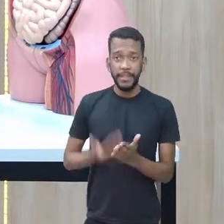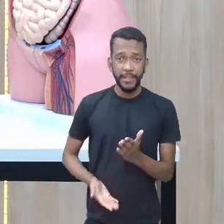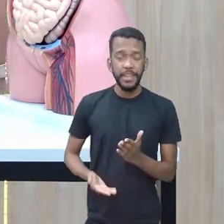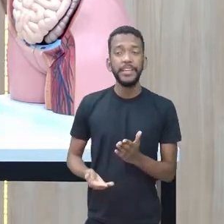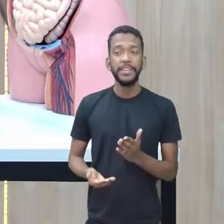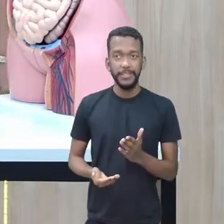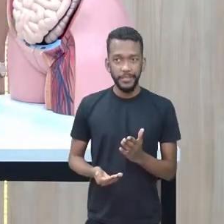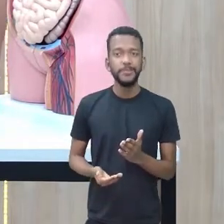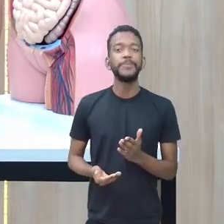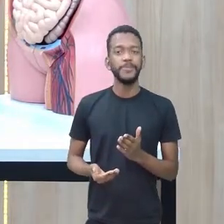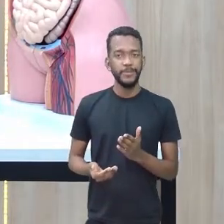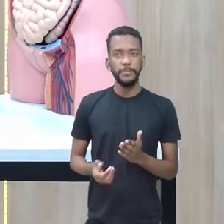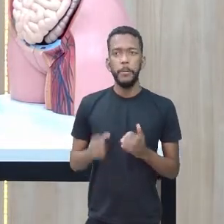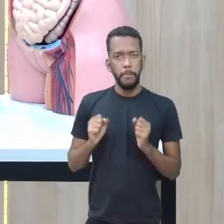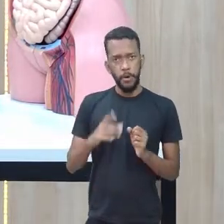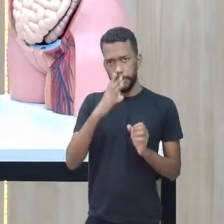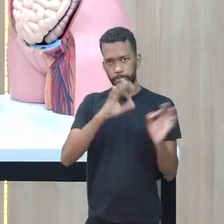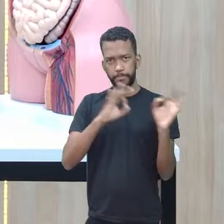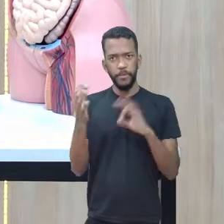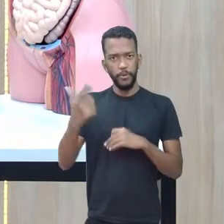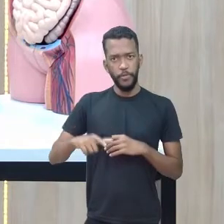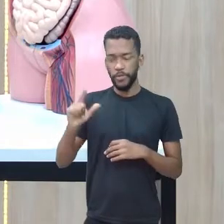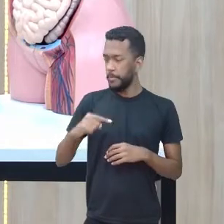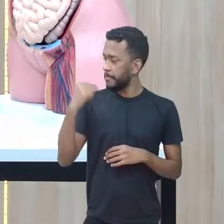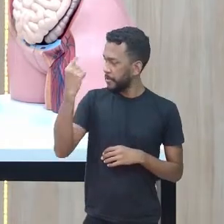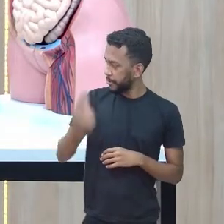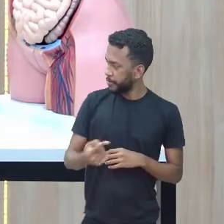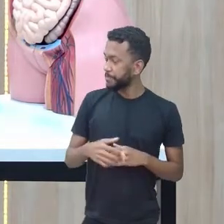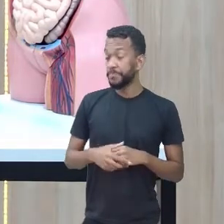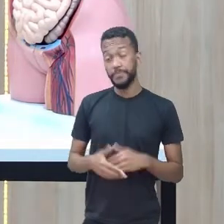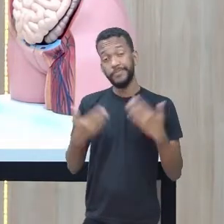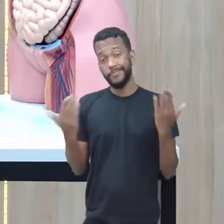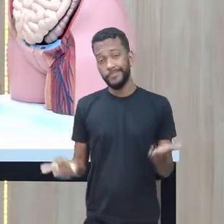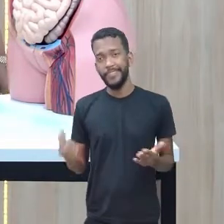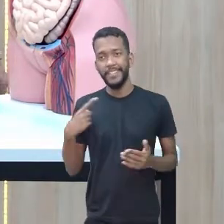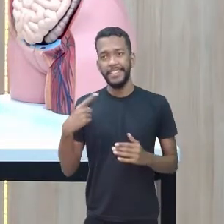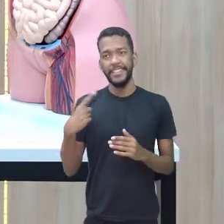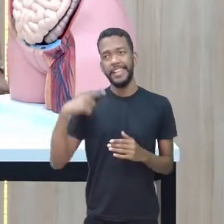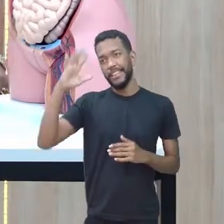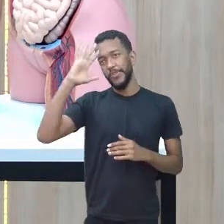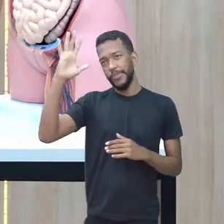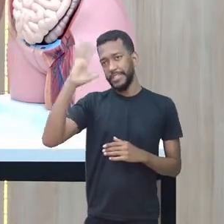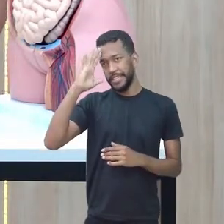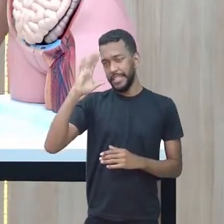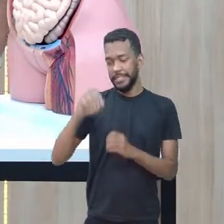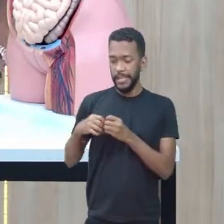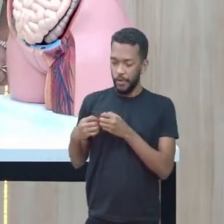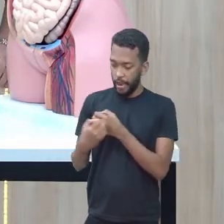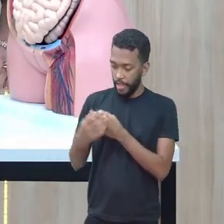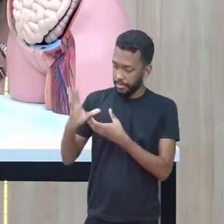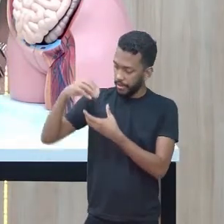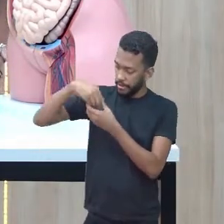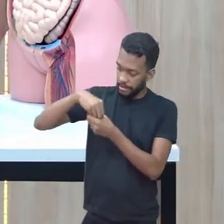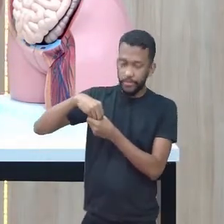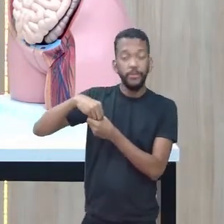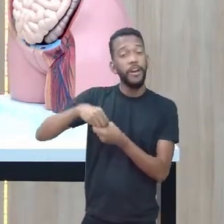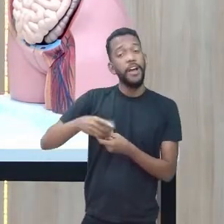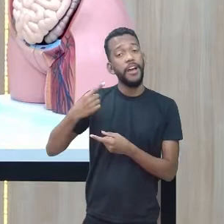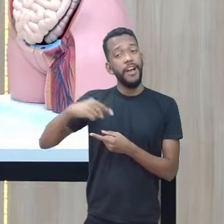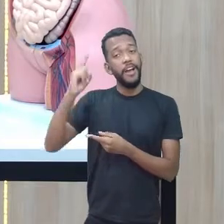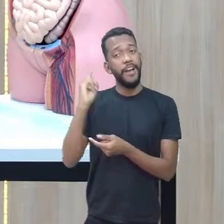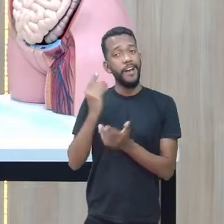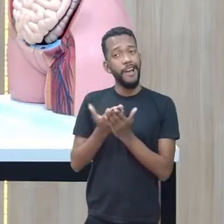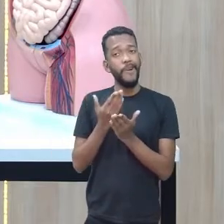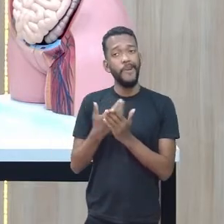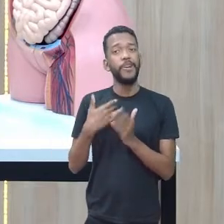Então, lembrando aí a questão do nosso tema teoria celular. Em teoria celular, na aula passada, eu conversei com